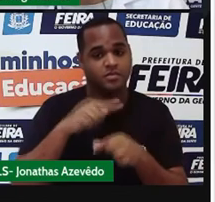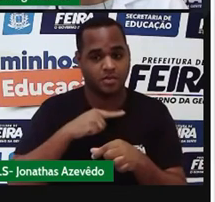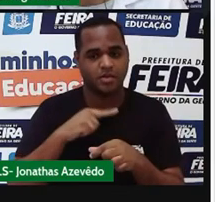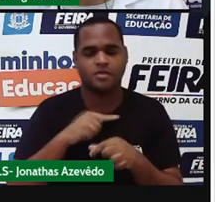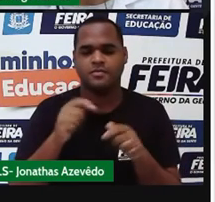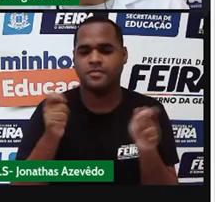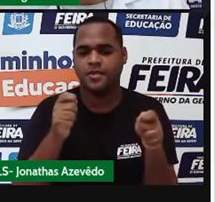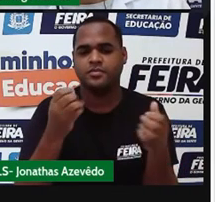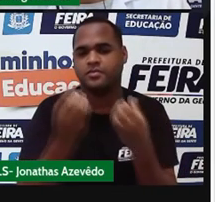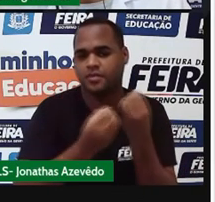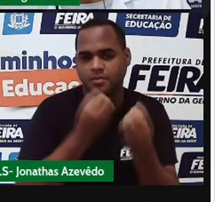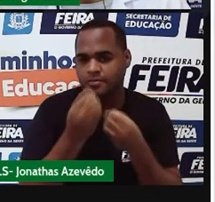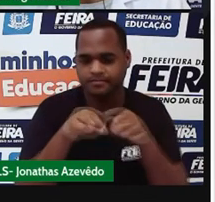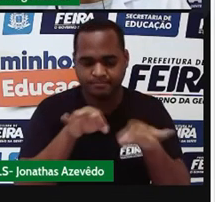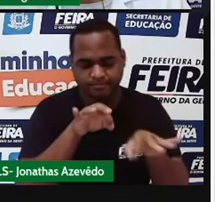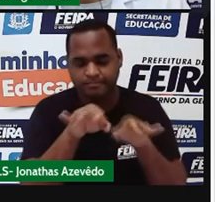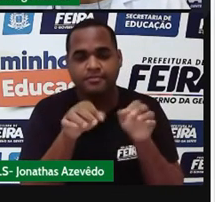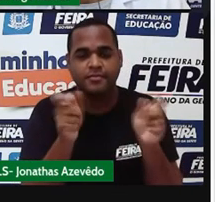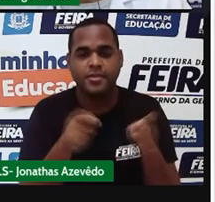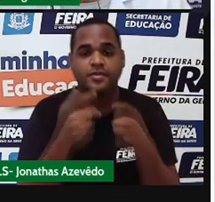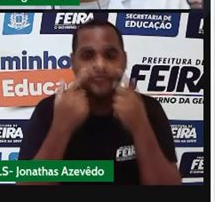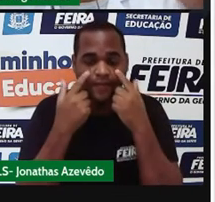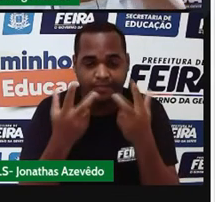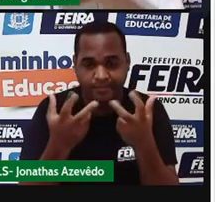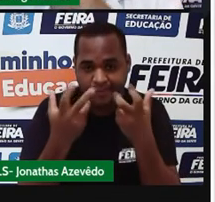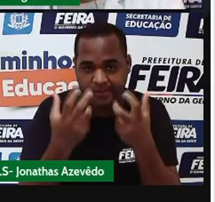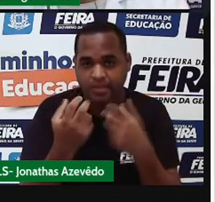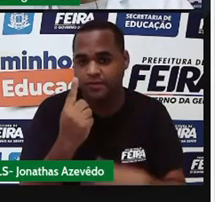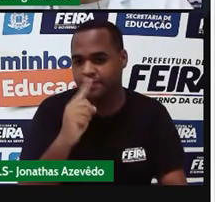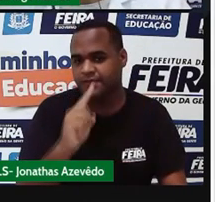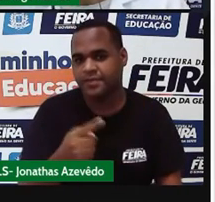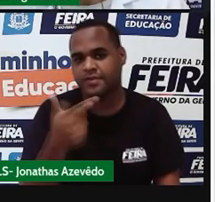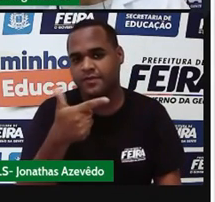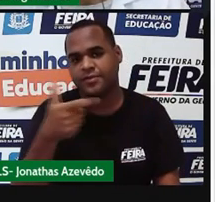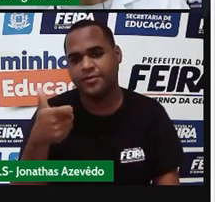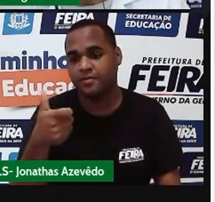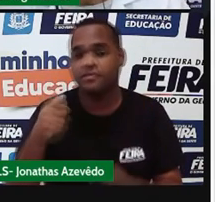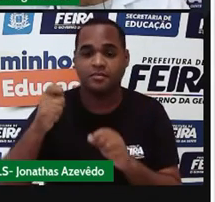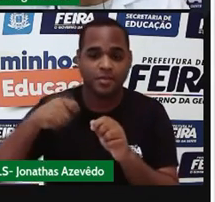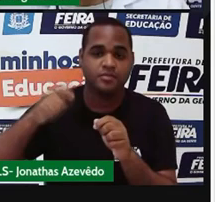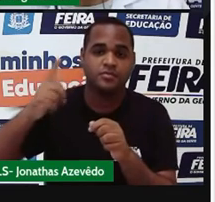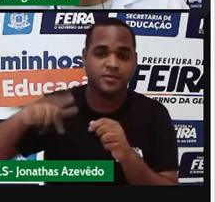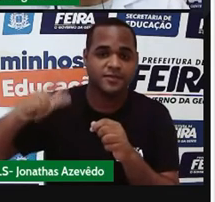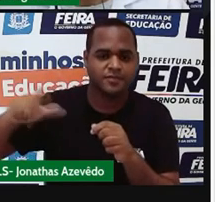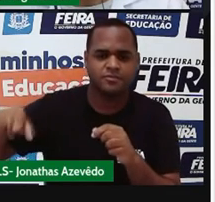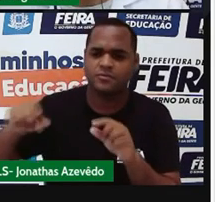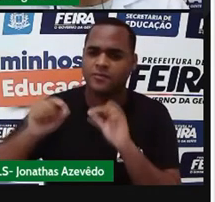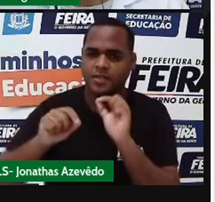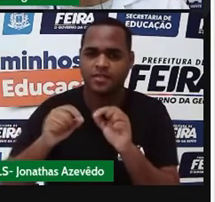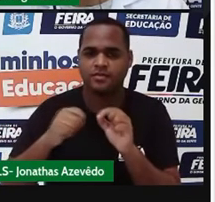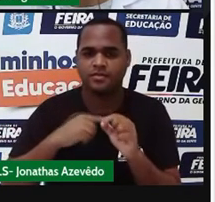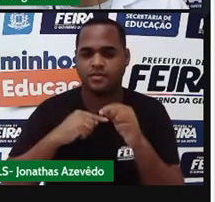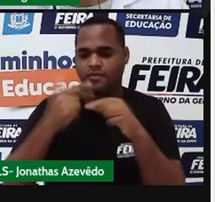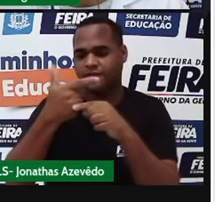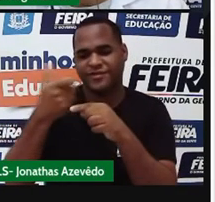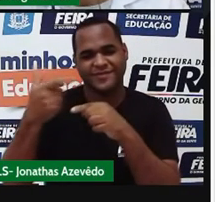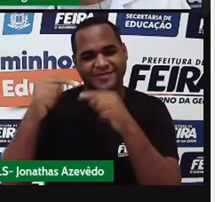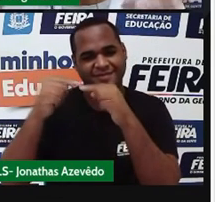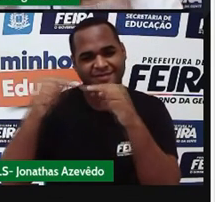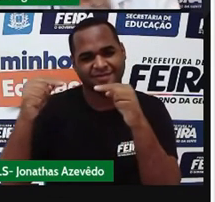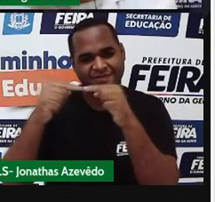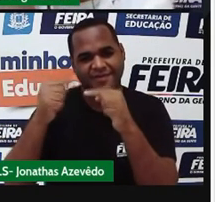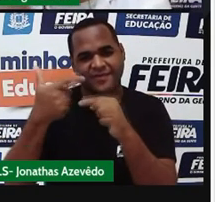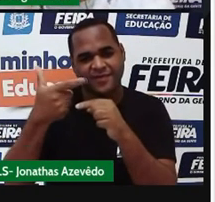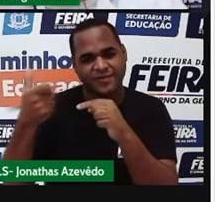é zero que é que a gente vai fazer olha para depois da, os números que estão se repetindo ó o tracinho tá em cima do 21